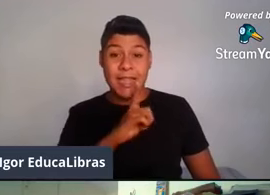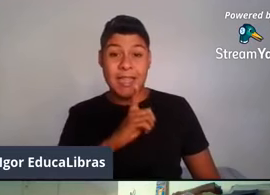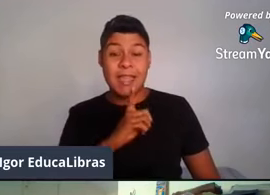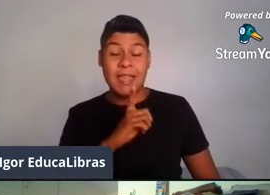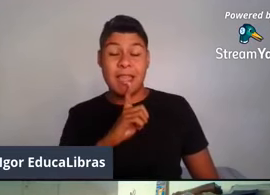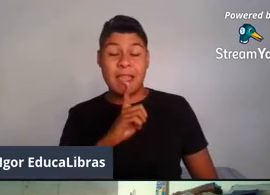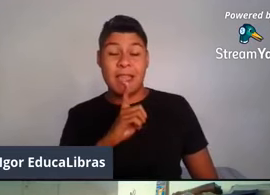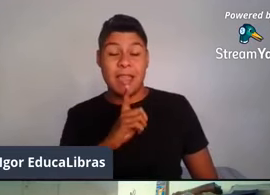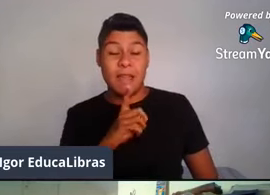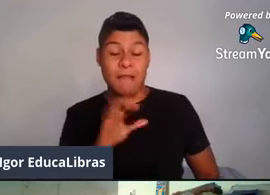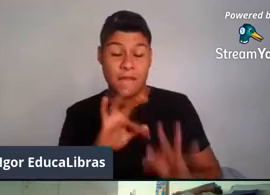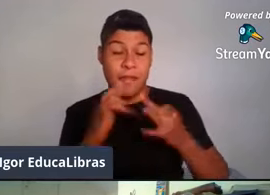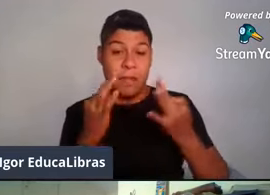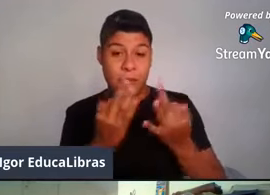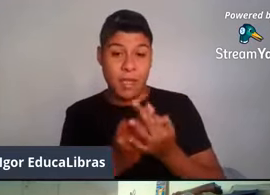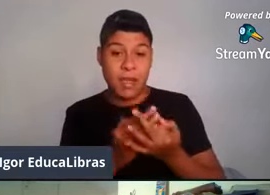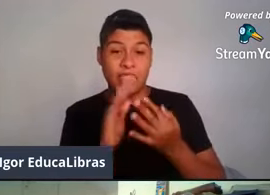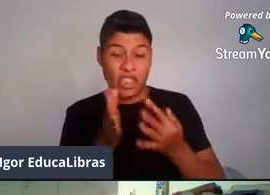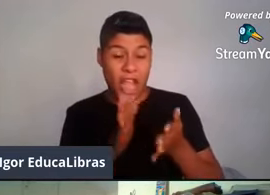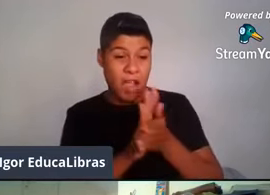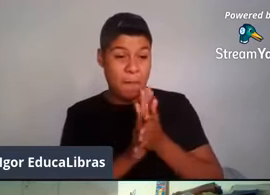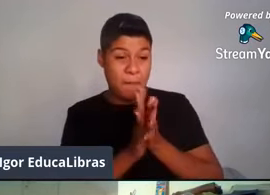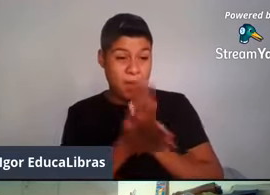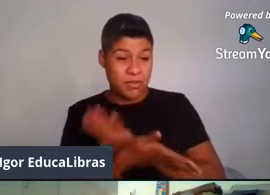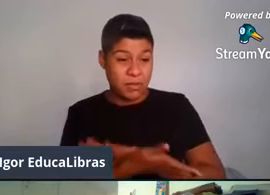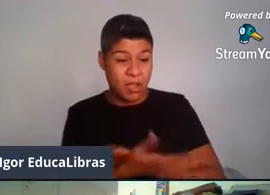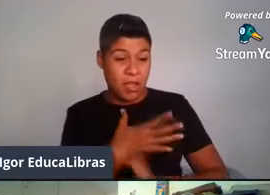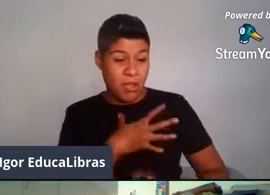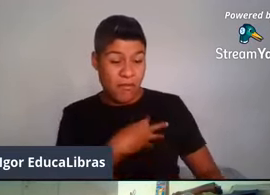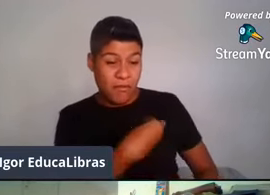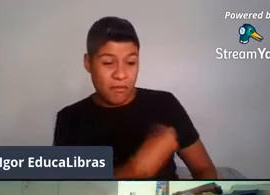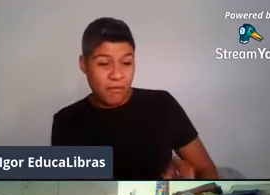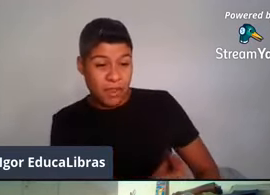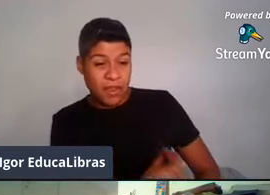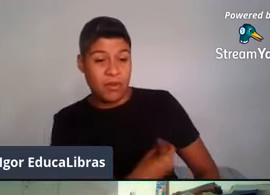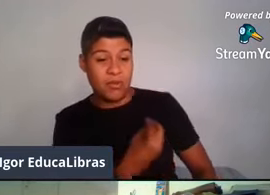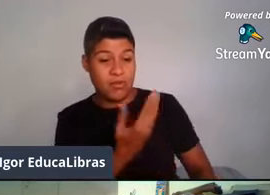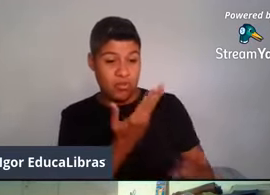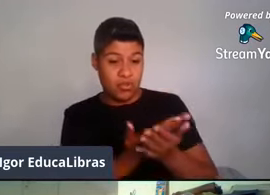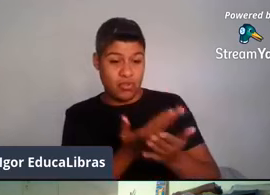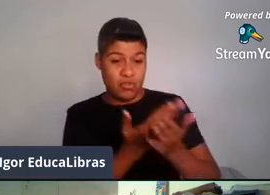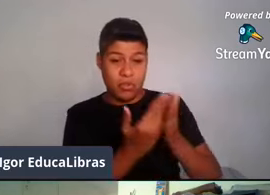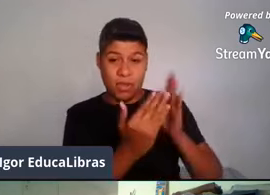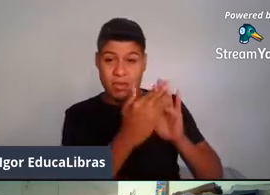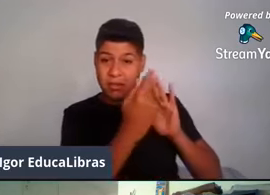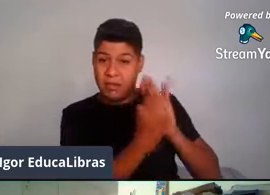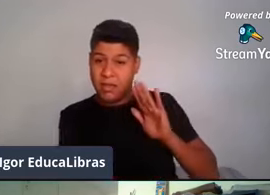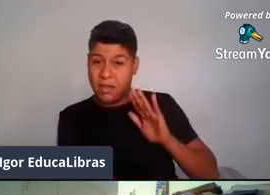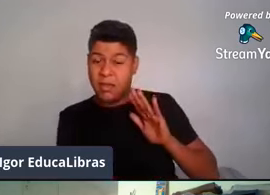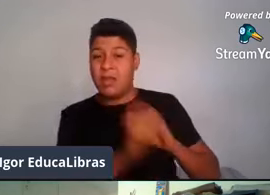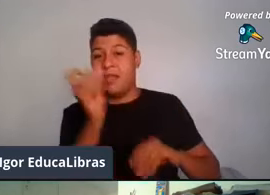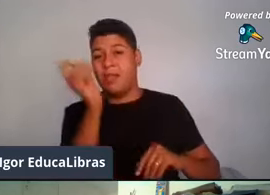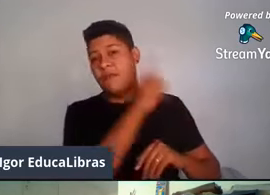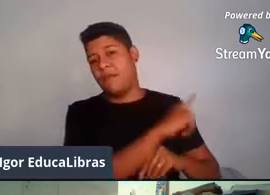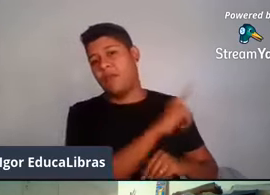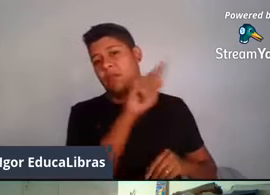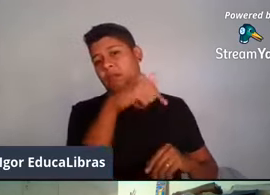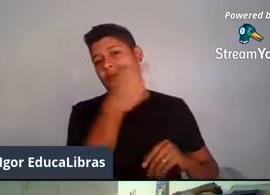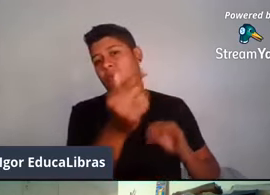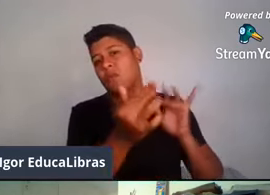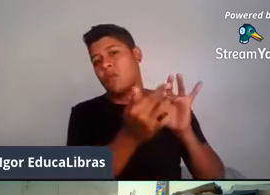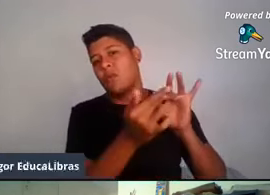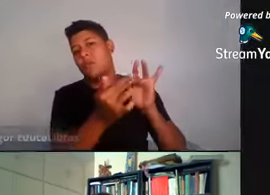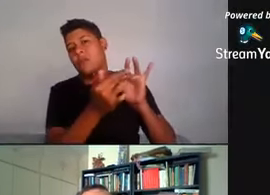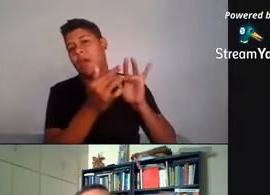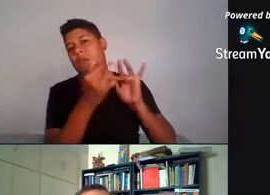tem uma família que já é preconceituosa e deixar o filho estudando na casa dela, tal, vai dificultar muito depois a convivência